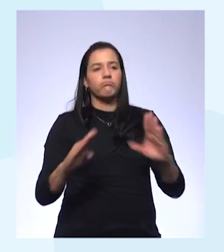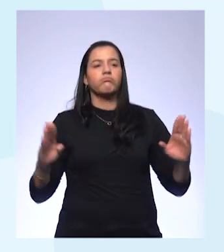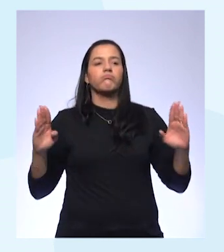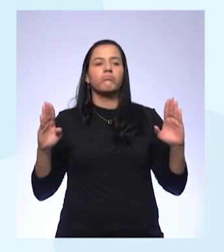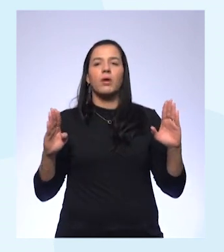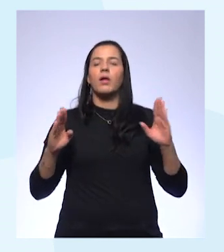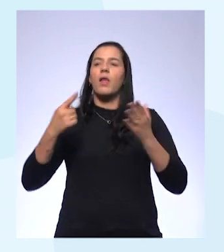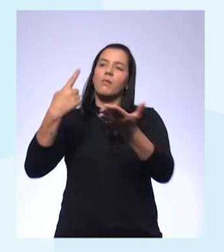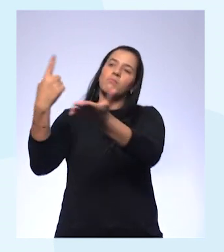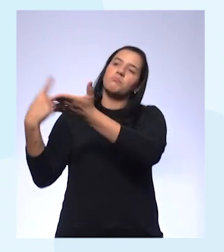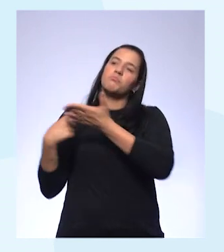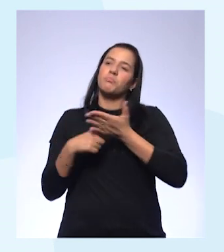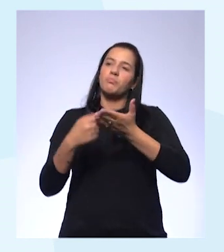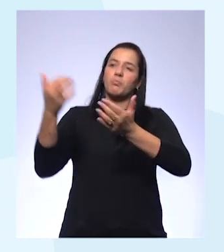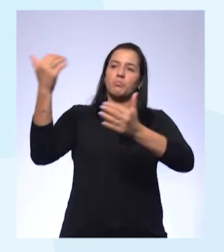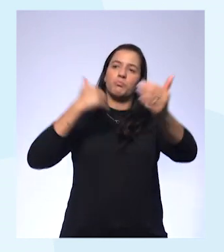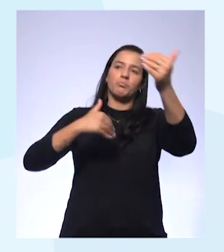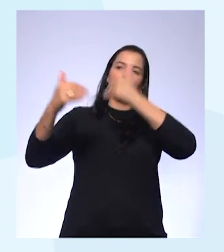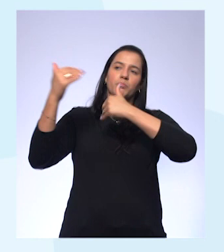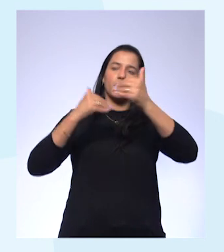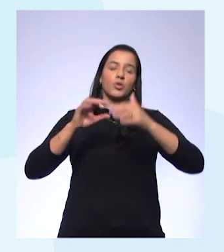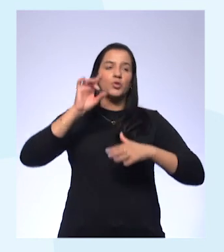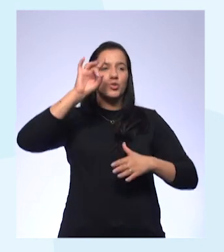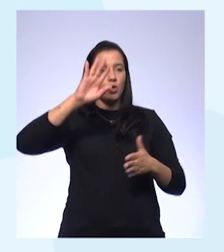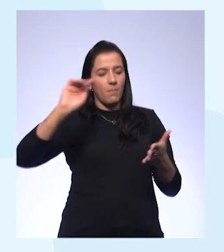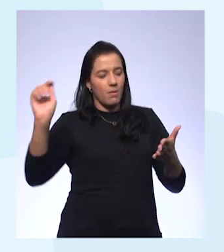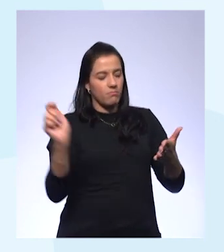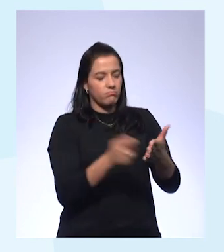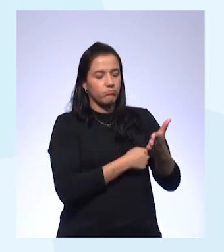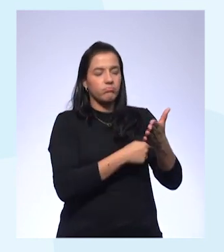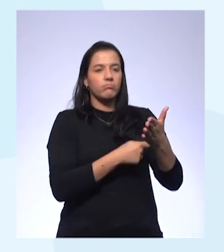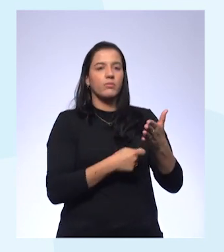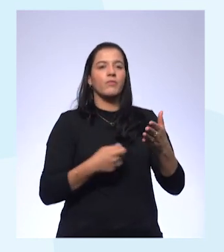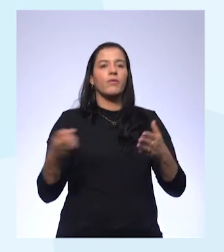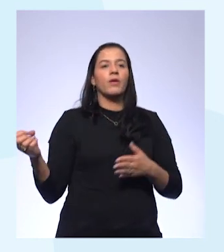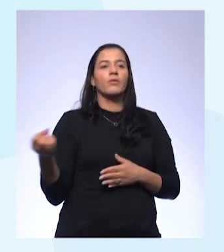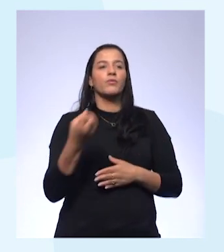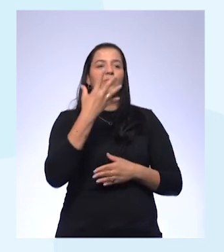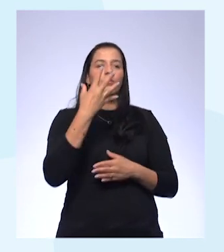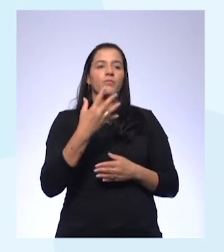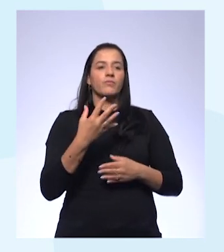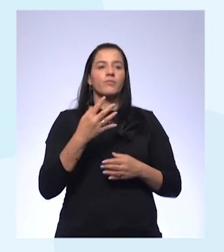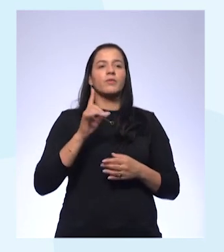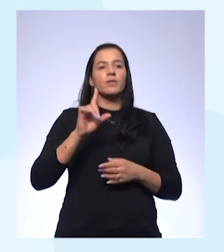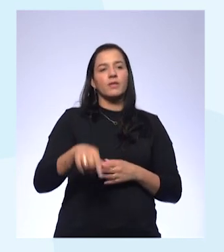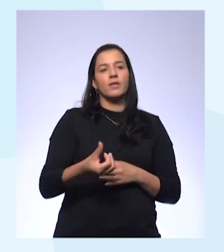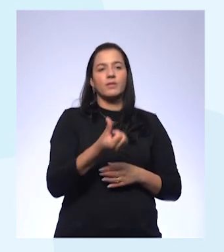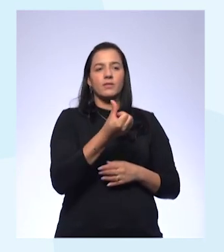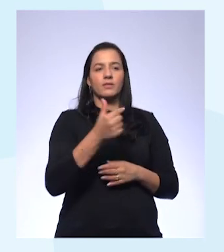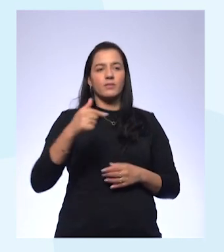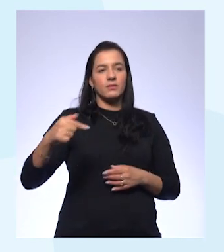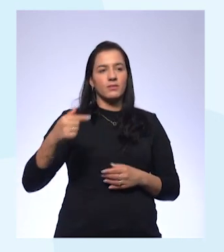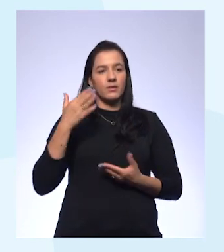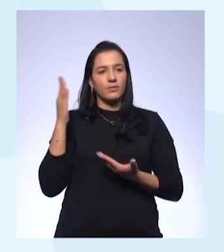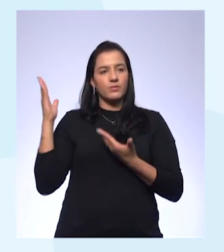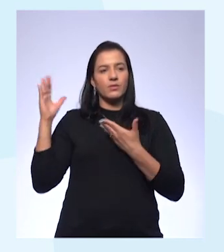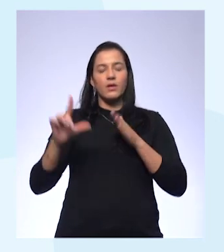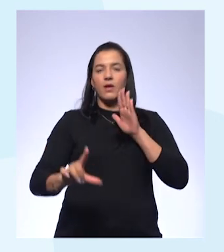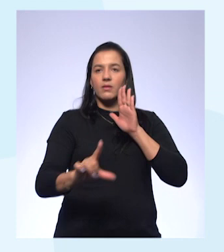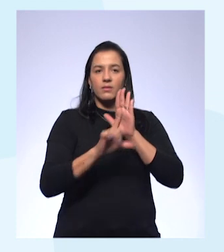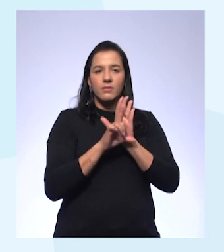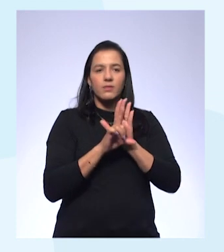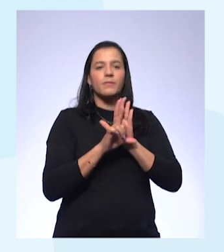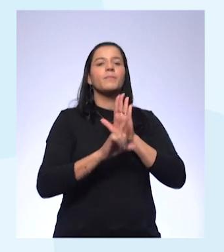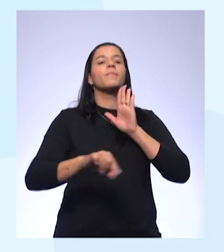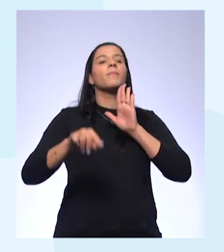são convocados somente para aprovar a nova Constituição, que é a Constituição de 67. Tá? Na